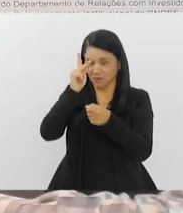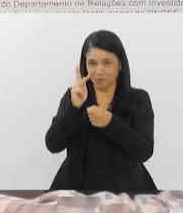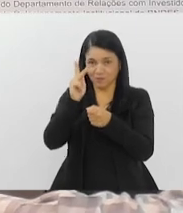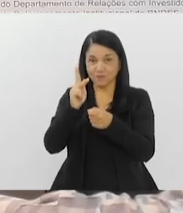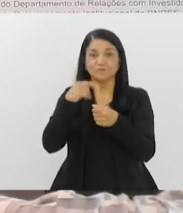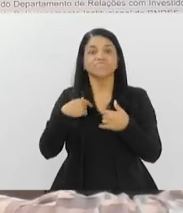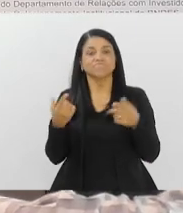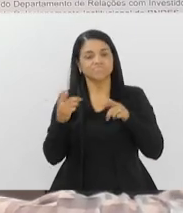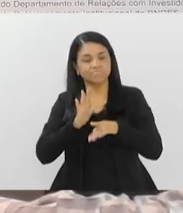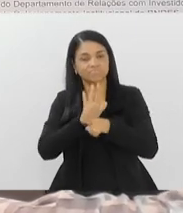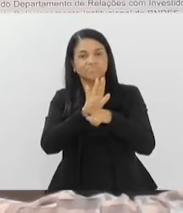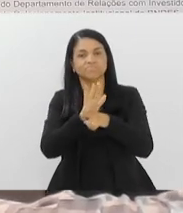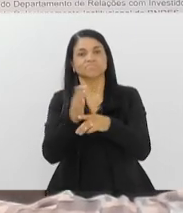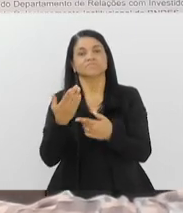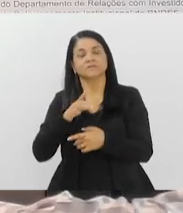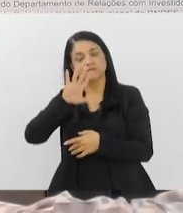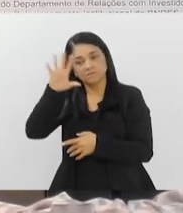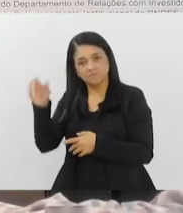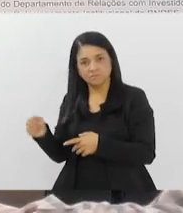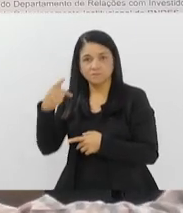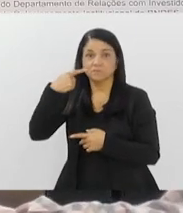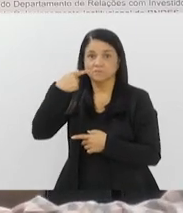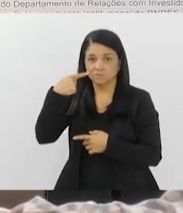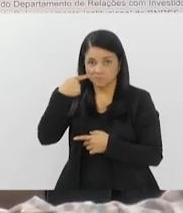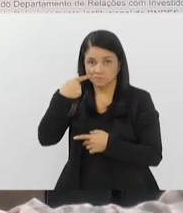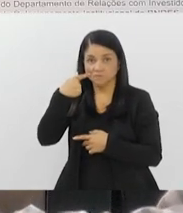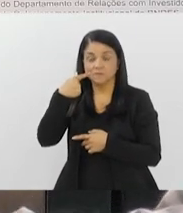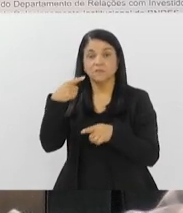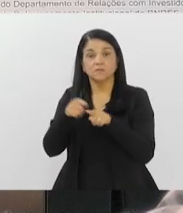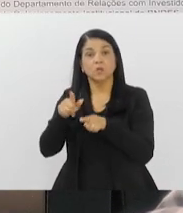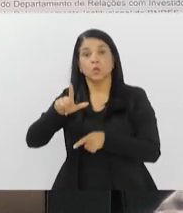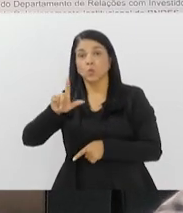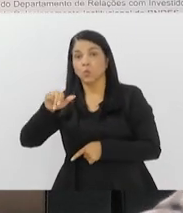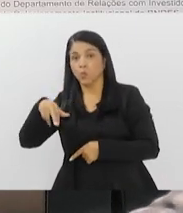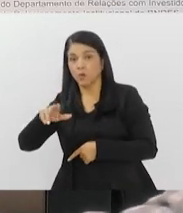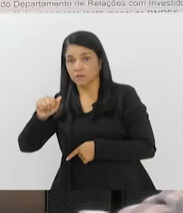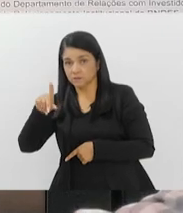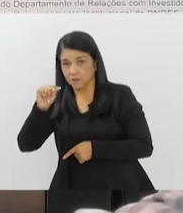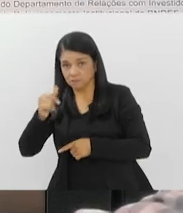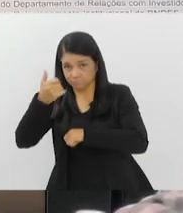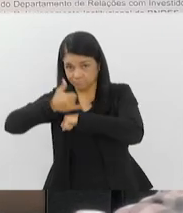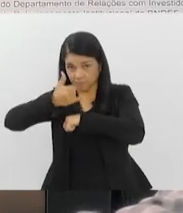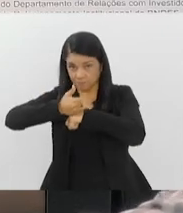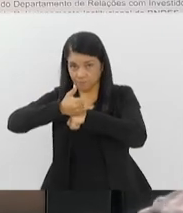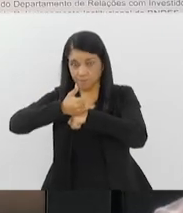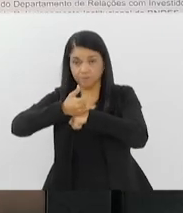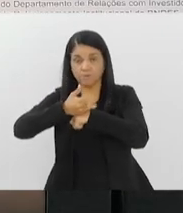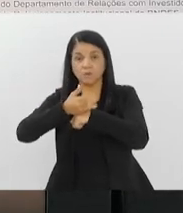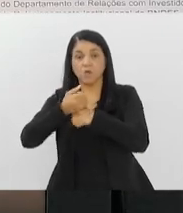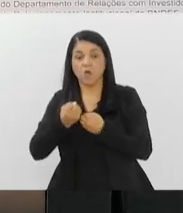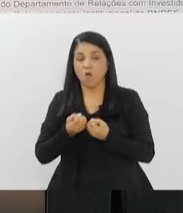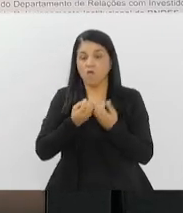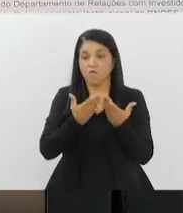desenvolvimento sustentável de Angola, enquanto Luanda, por sua vez, oferece